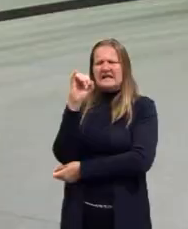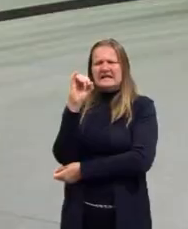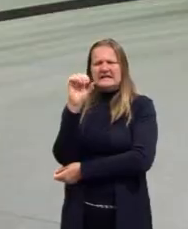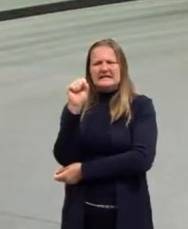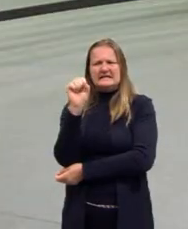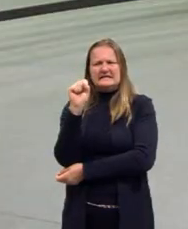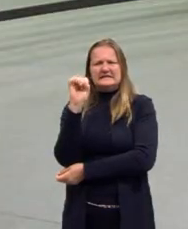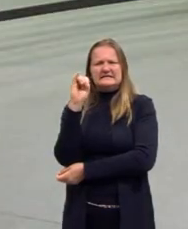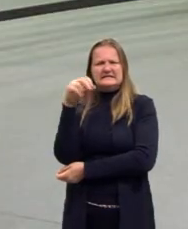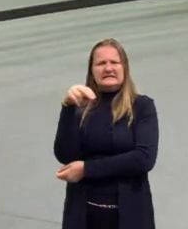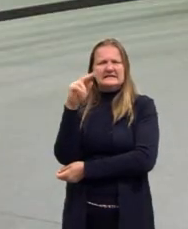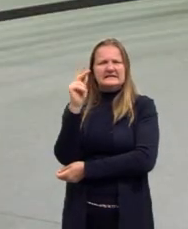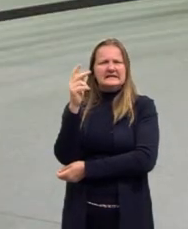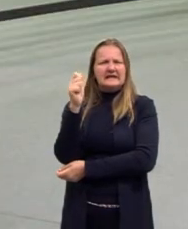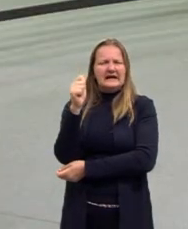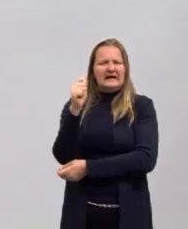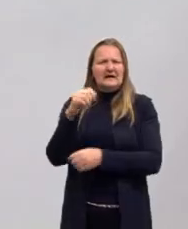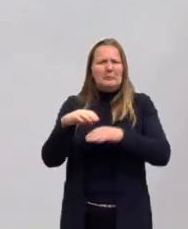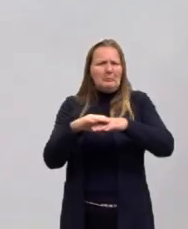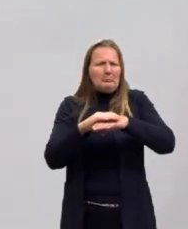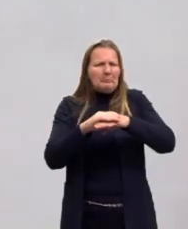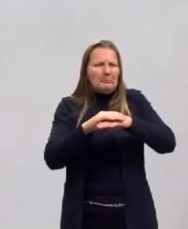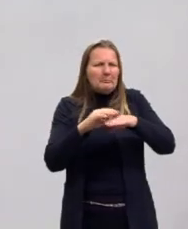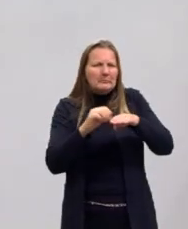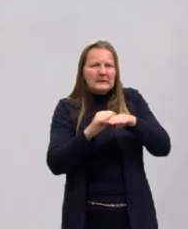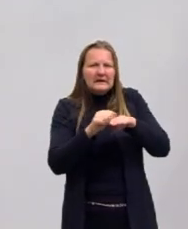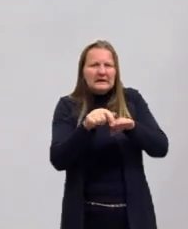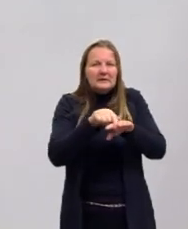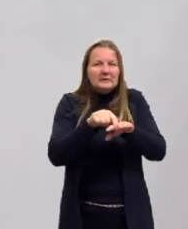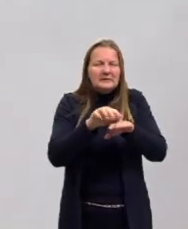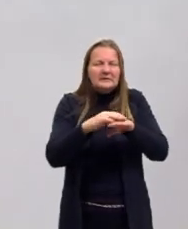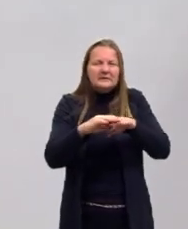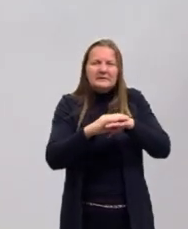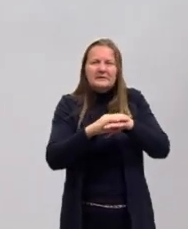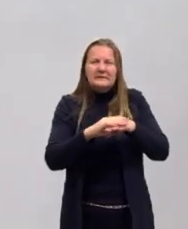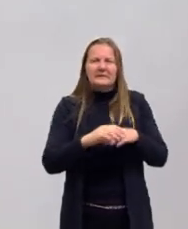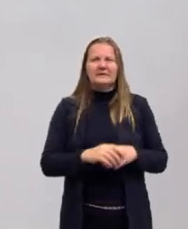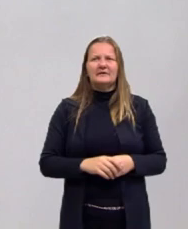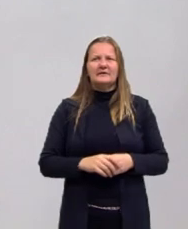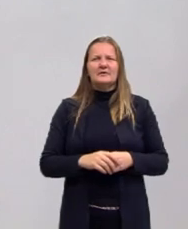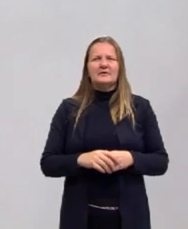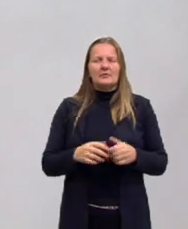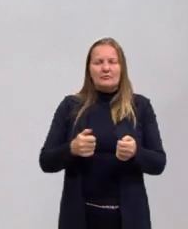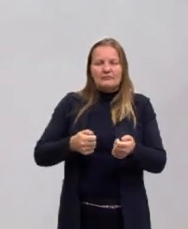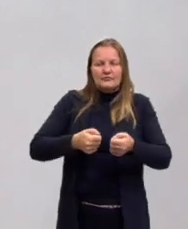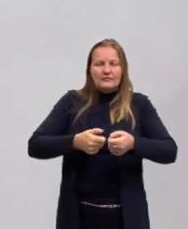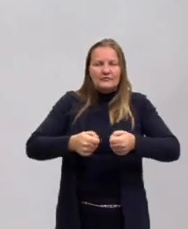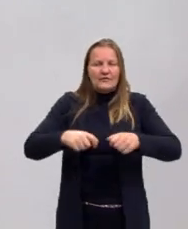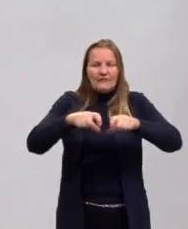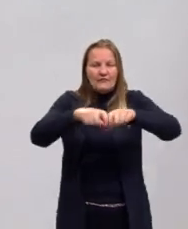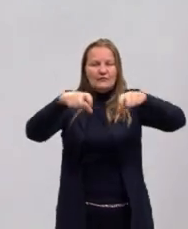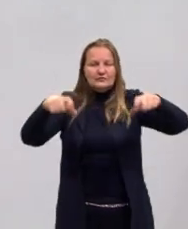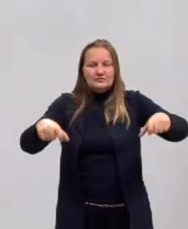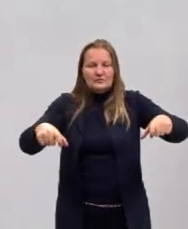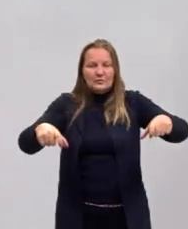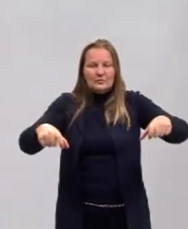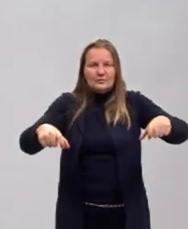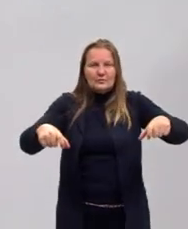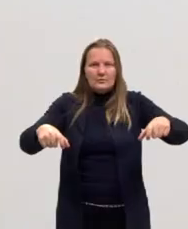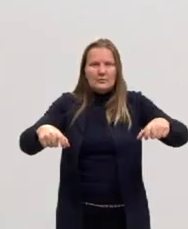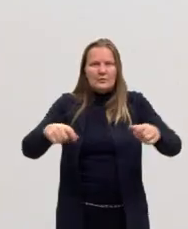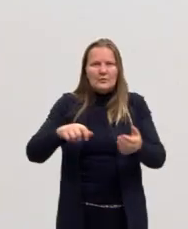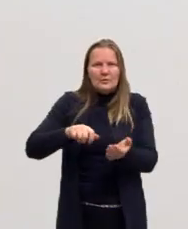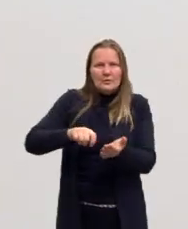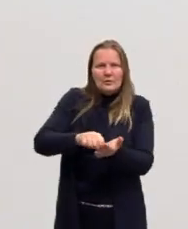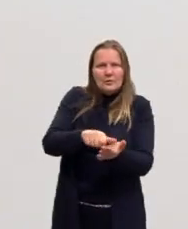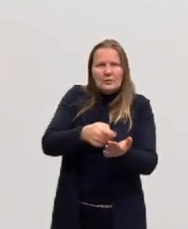eu quando eu quando eu procurei ali eu até pensei no Futebol de Botão talvez aqui para nós o